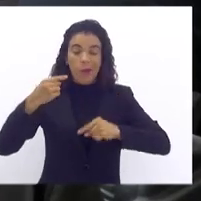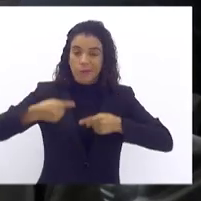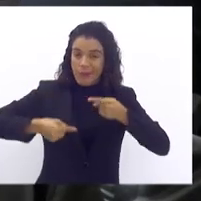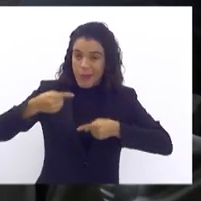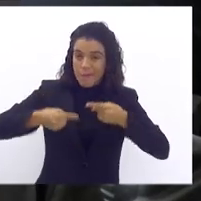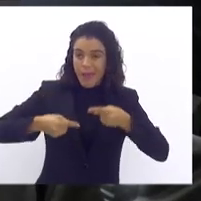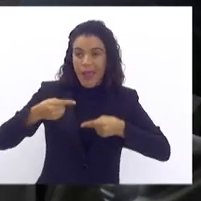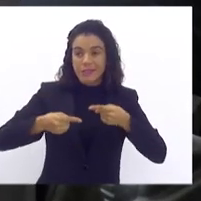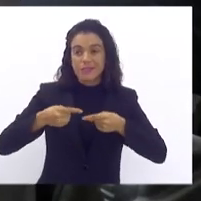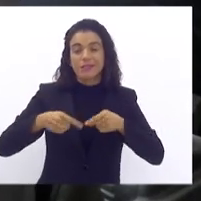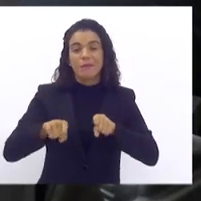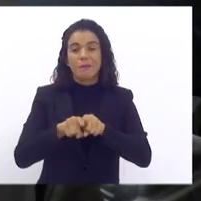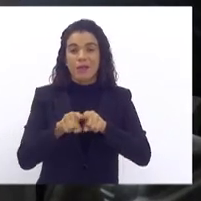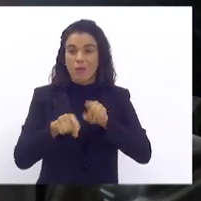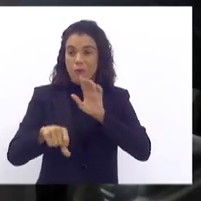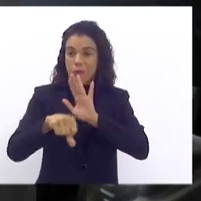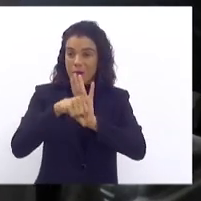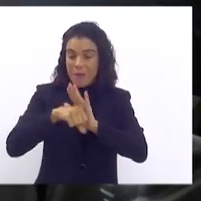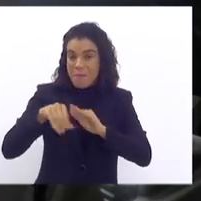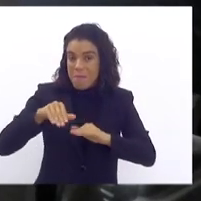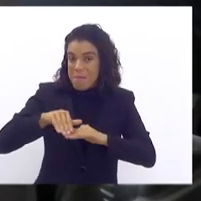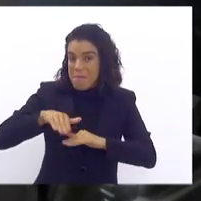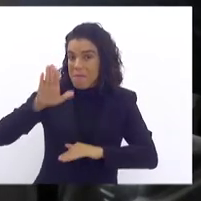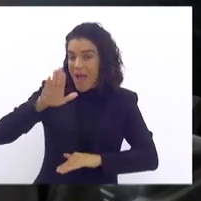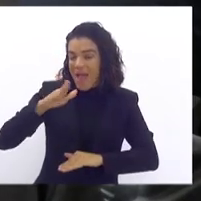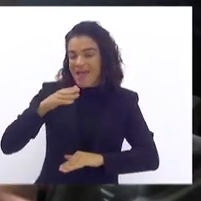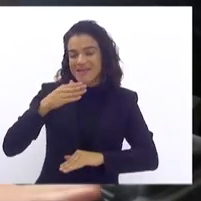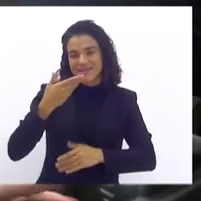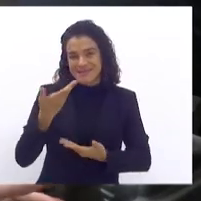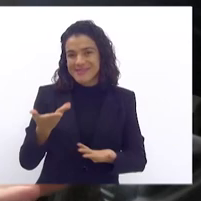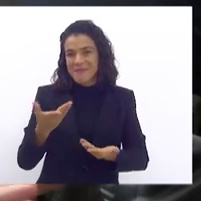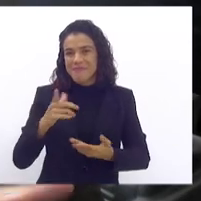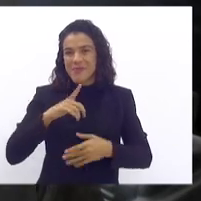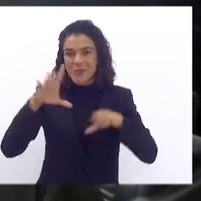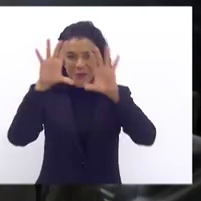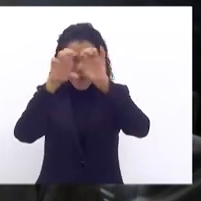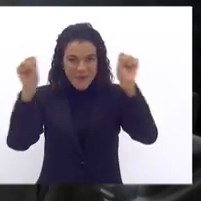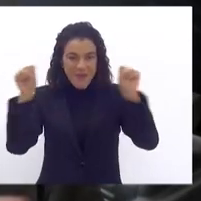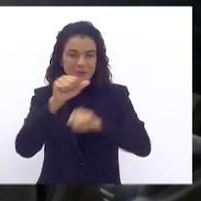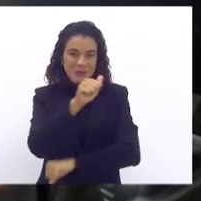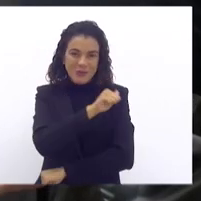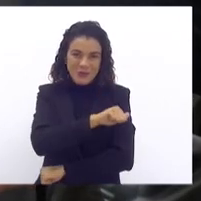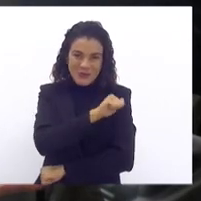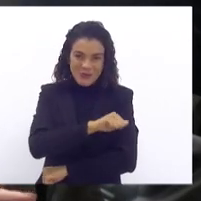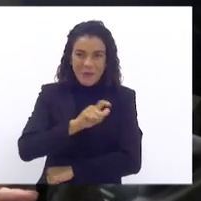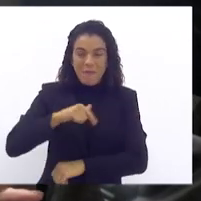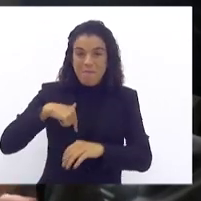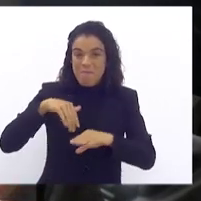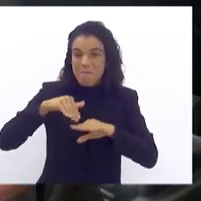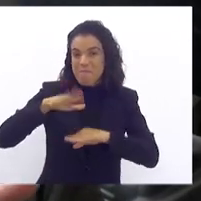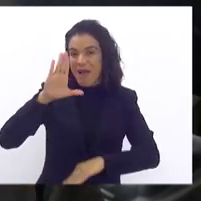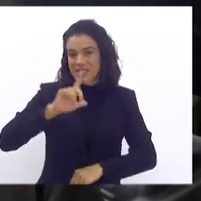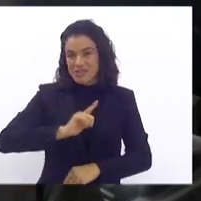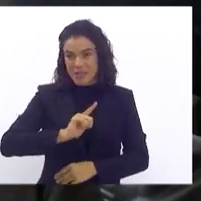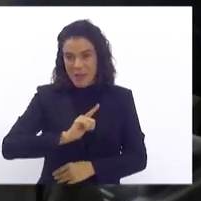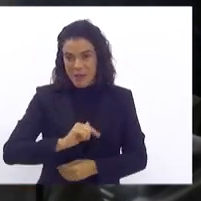E esse é um crime que tem mais aqui. Se a gente falar em crime cibernético no Tribunal de Justiça do Rio, esse é o crime que mais